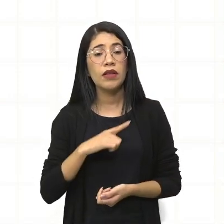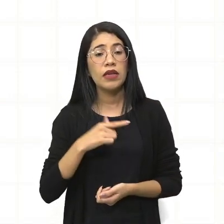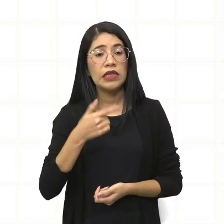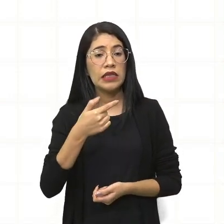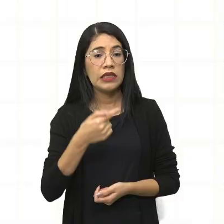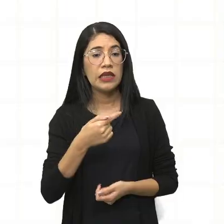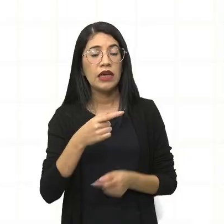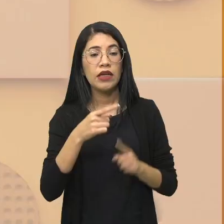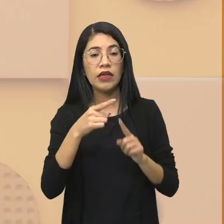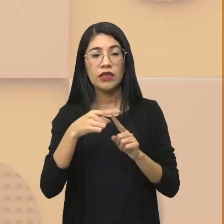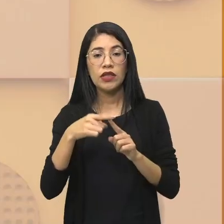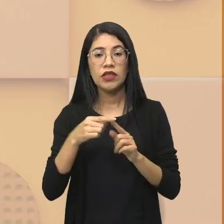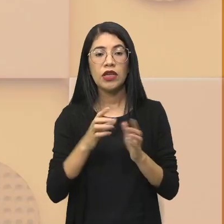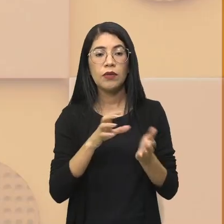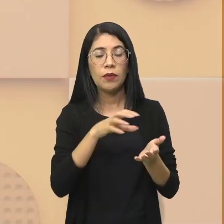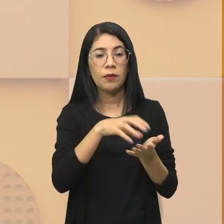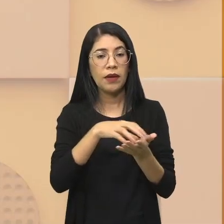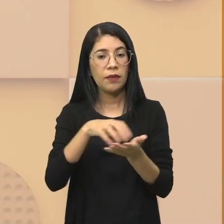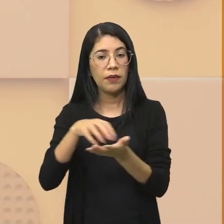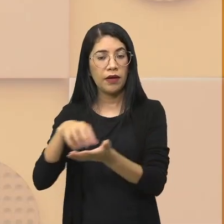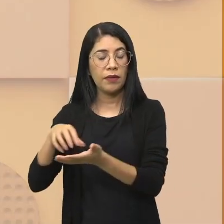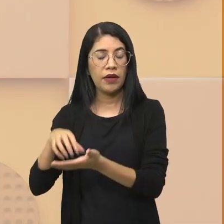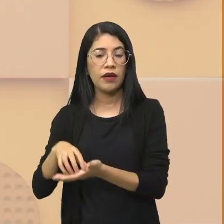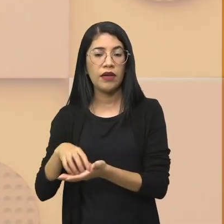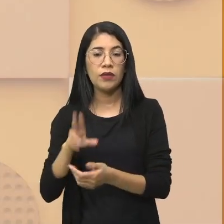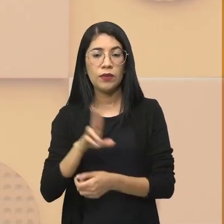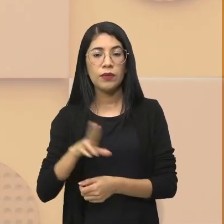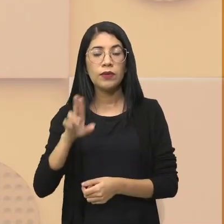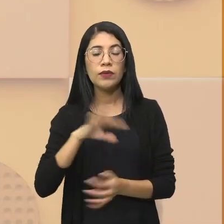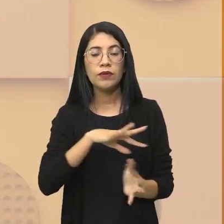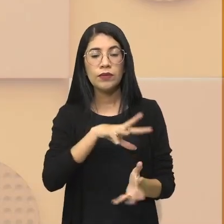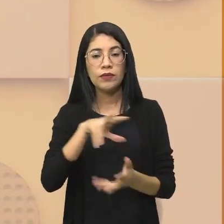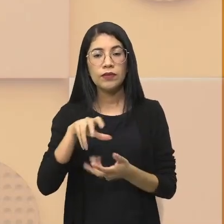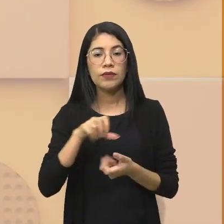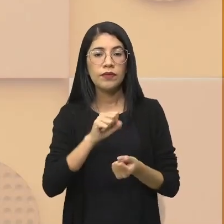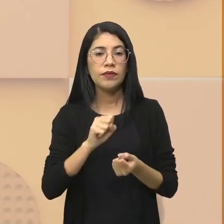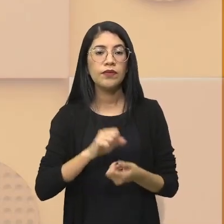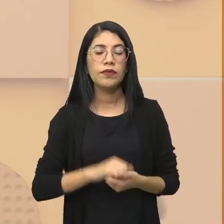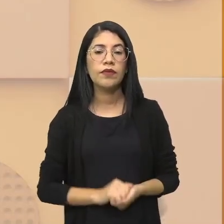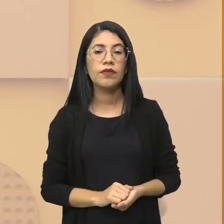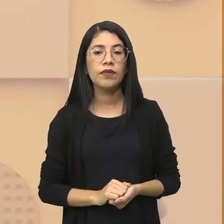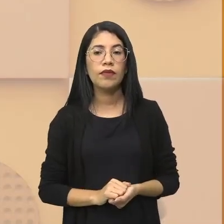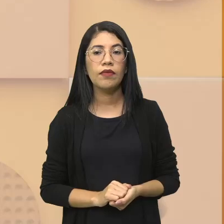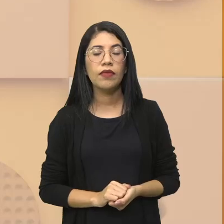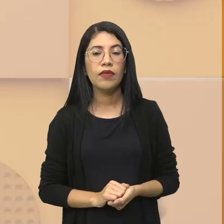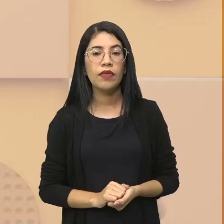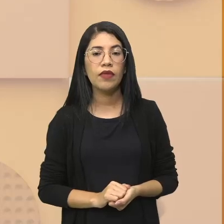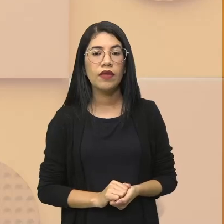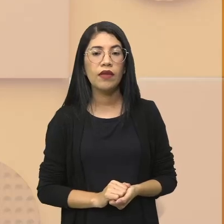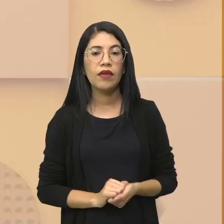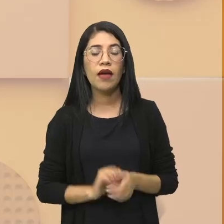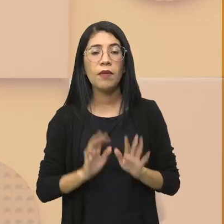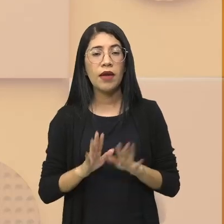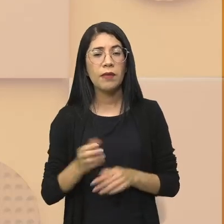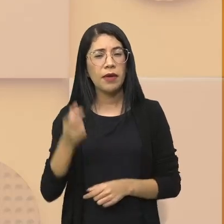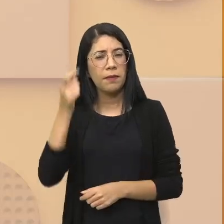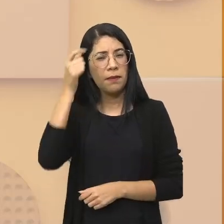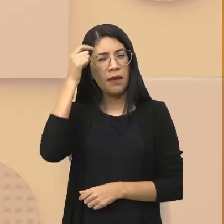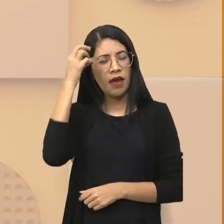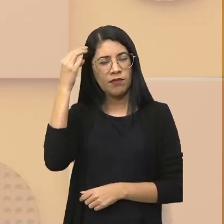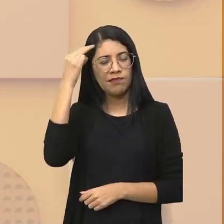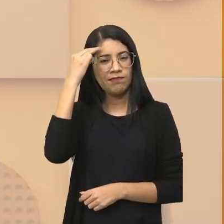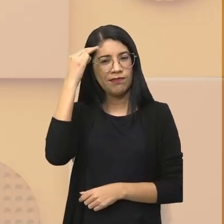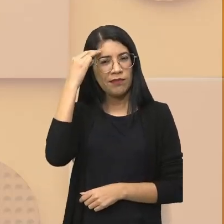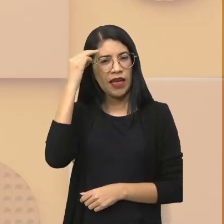7 categorias, né, de unidades de uso sustentável. Mas, para a gente fixar, compreender